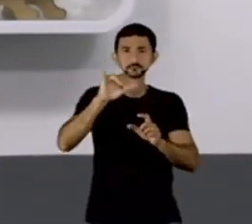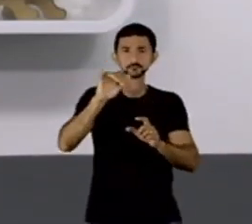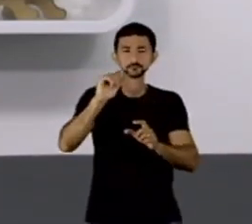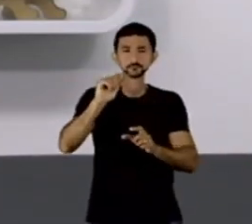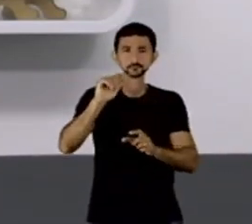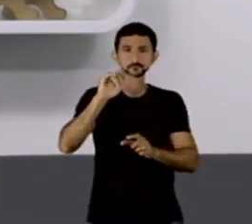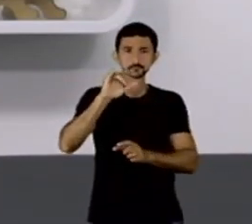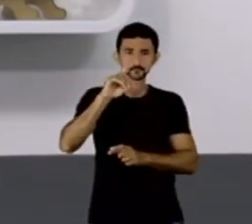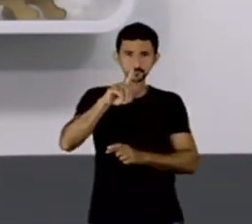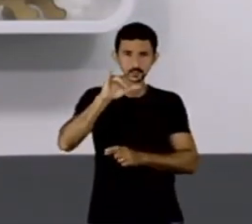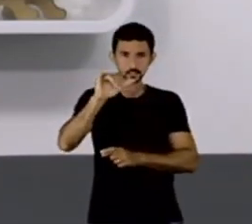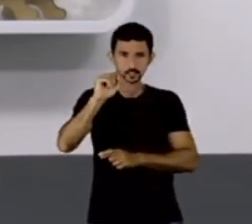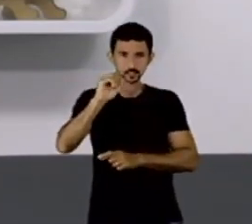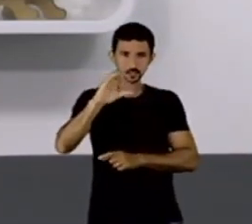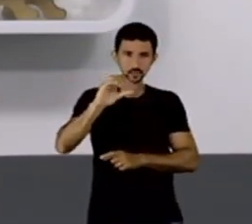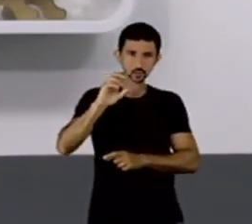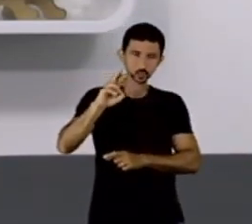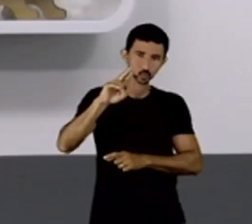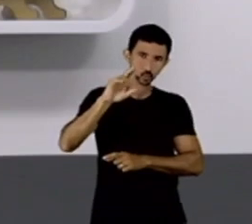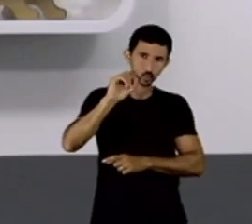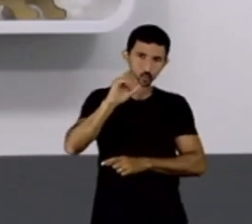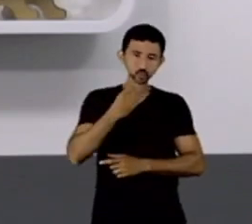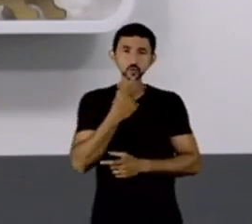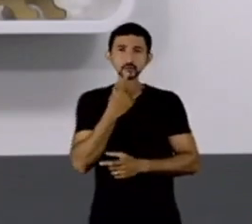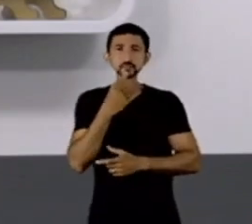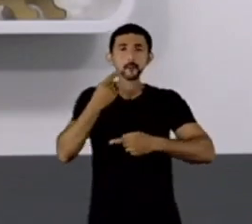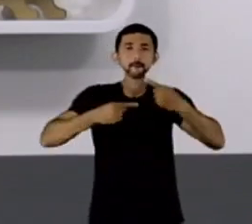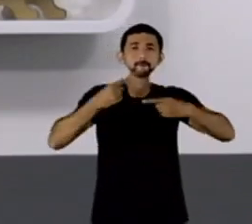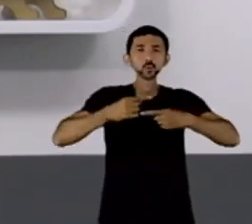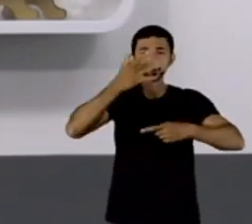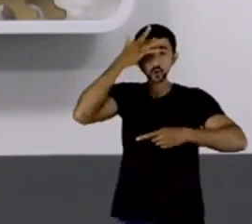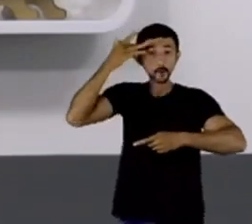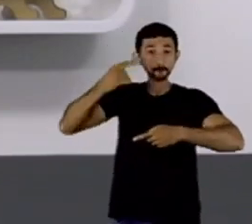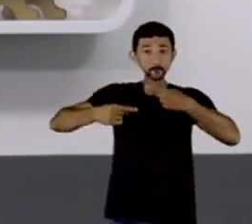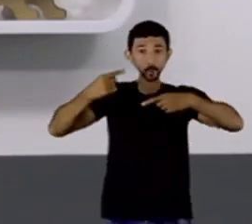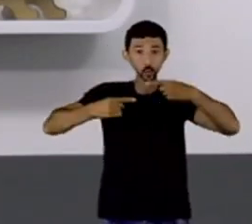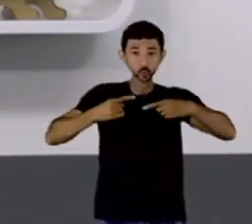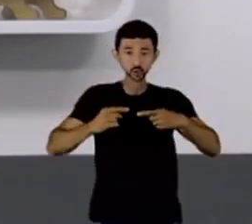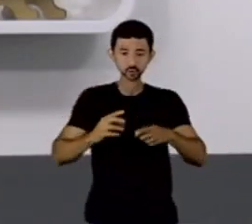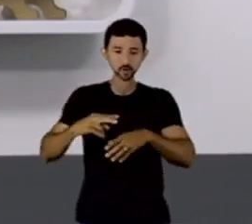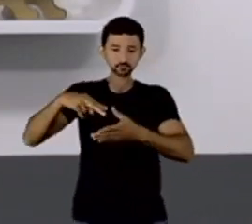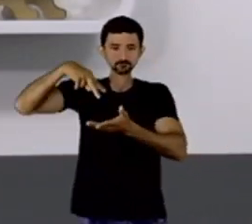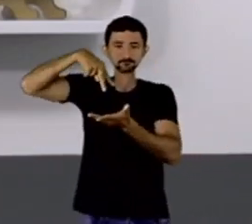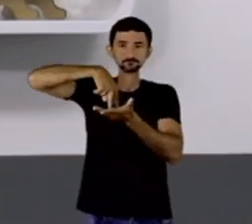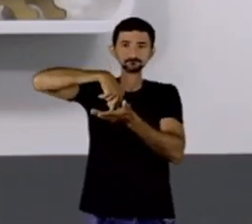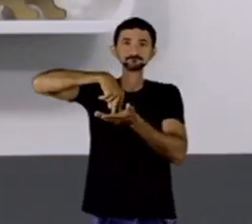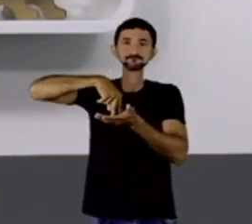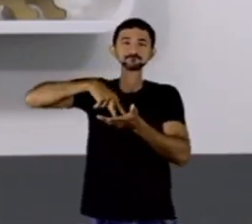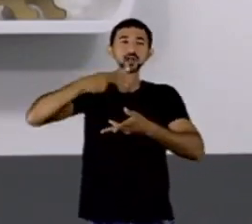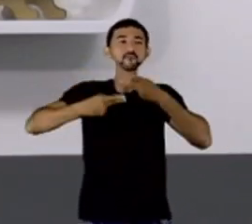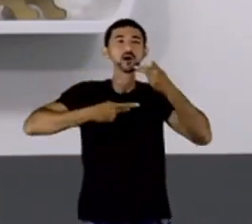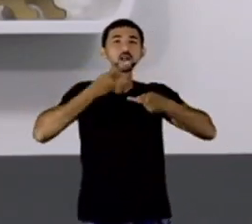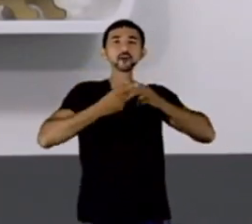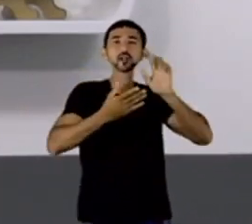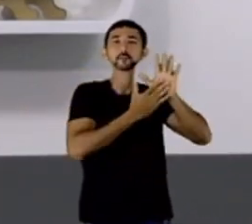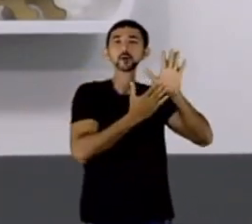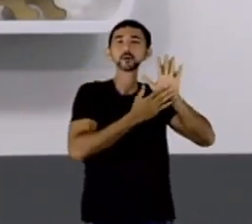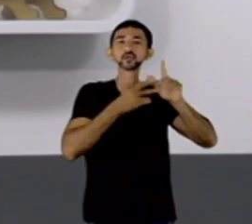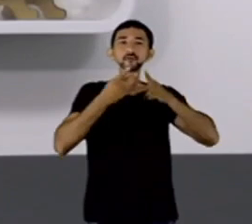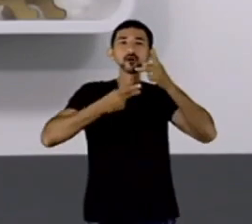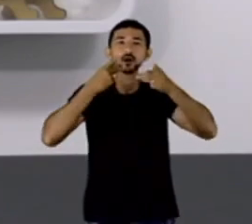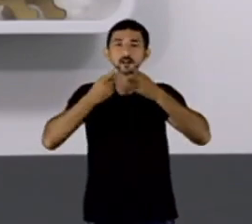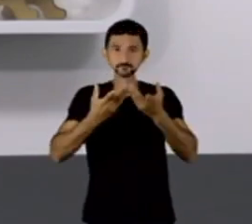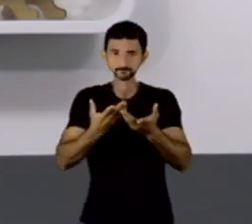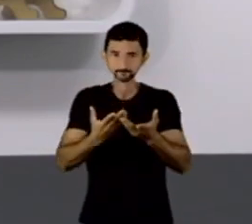Você sabe que um político, por exemplo, ele discursa quando ele vai lá para frente do palanque e ele fala a respeito das propostas dele.